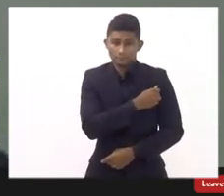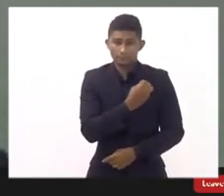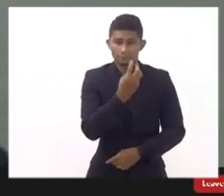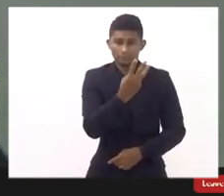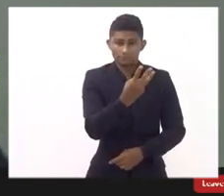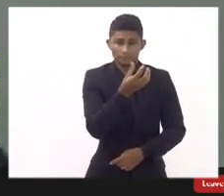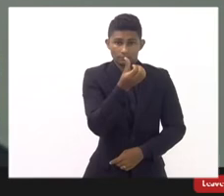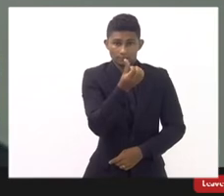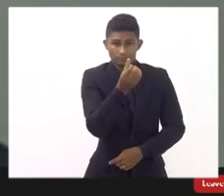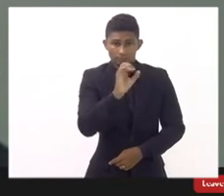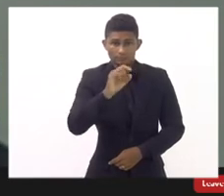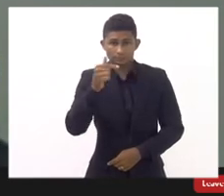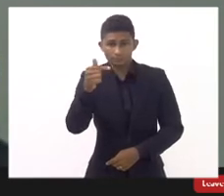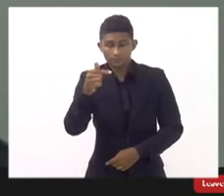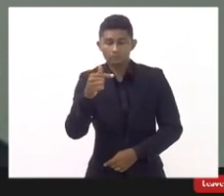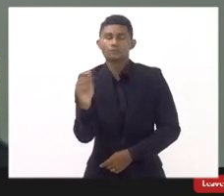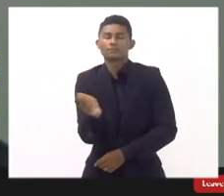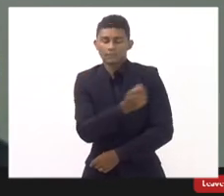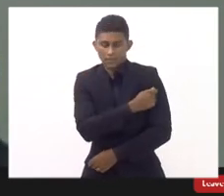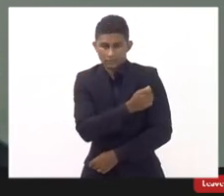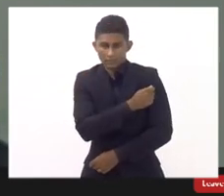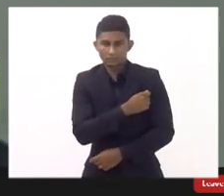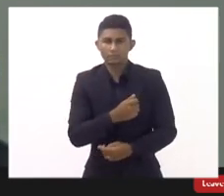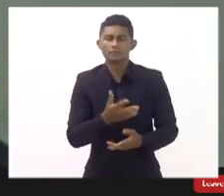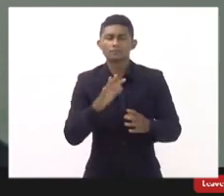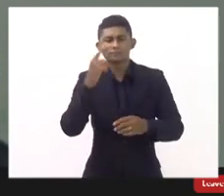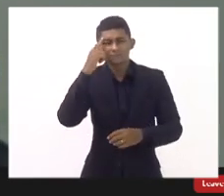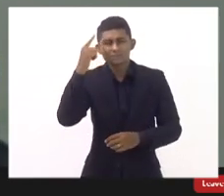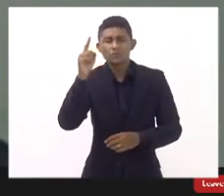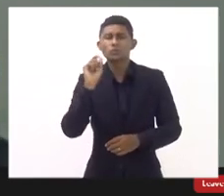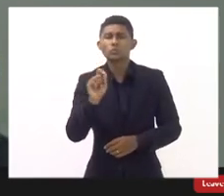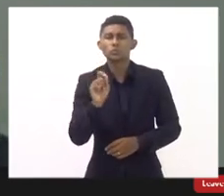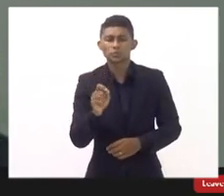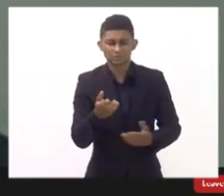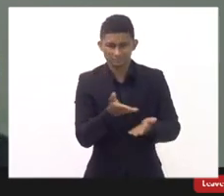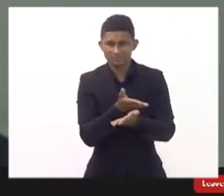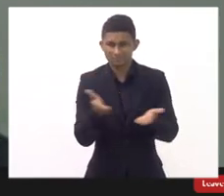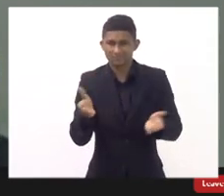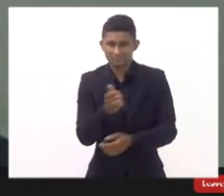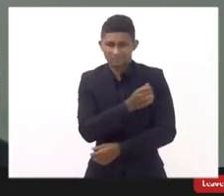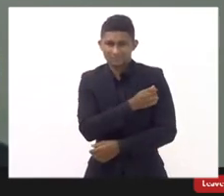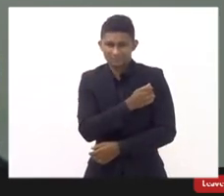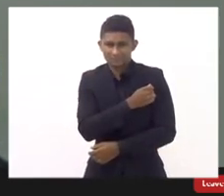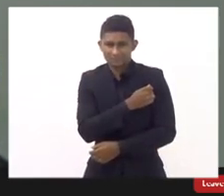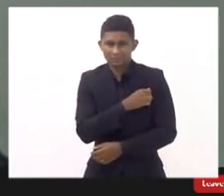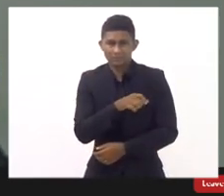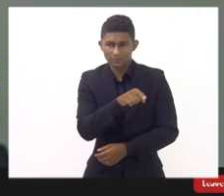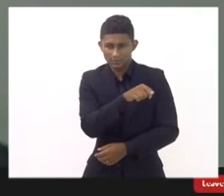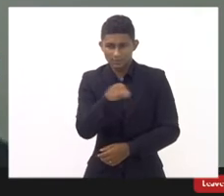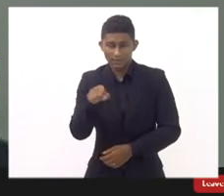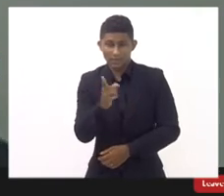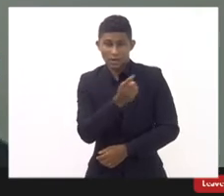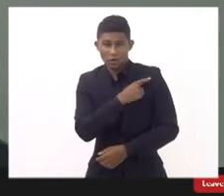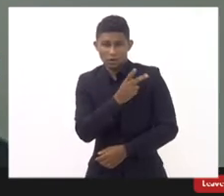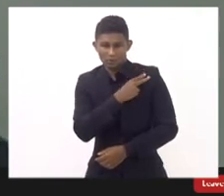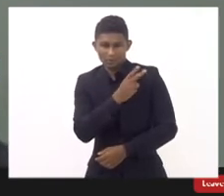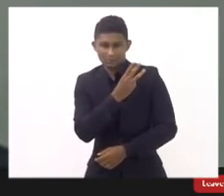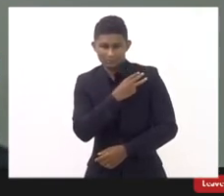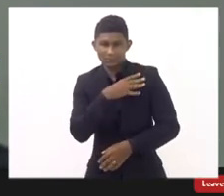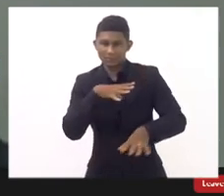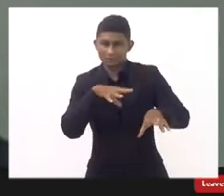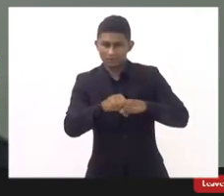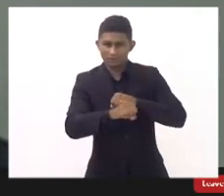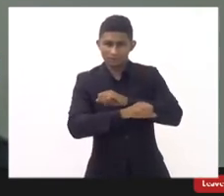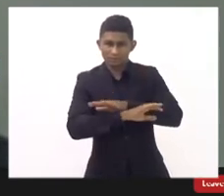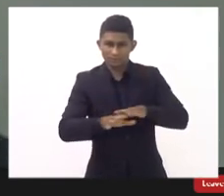3.607 estudantes. E lembrando que o concomitante, ele dá a possibilidade de quem já terminou o ensino médio